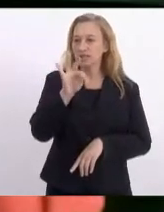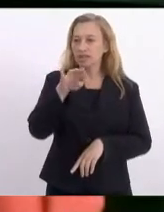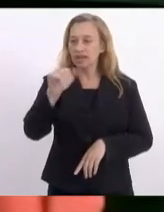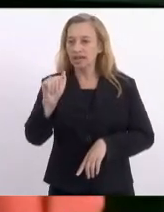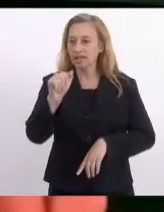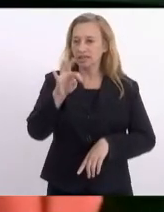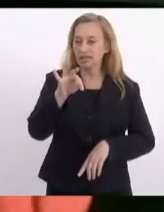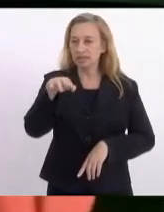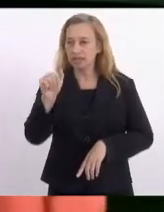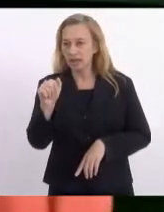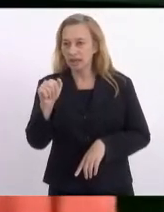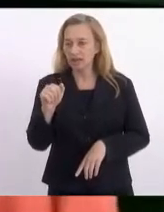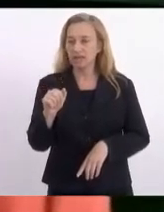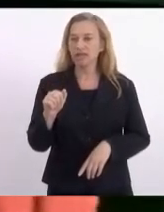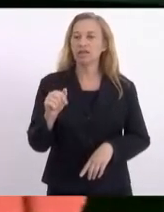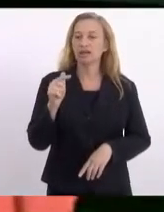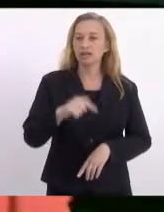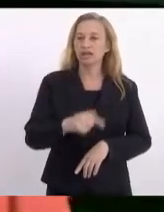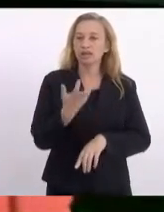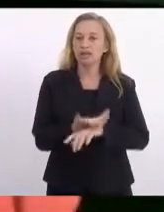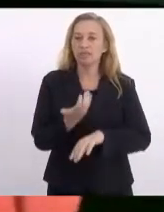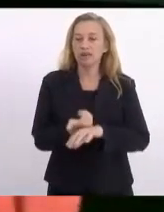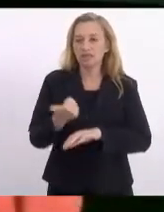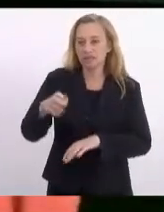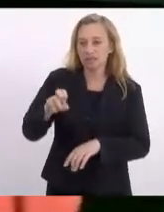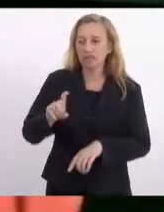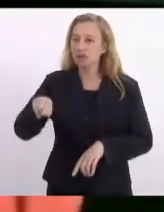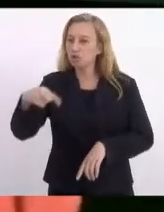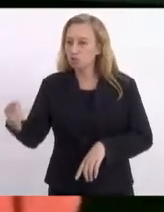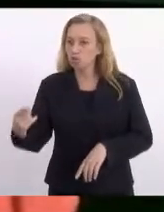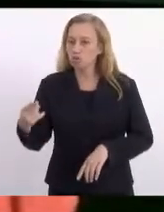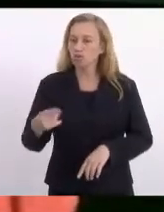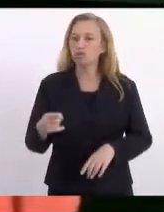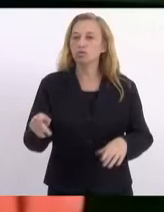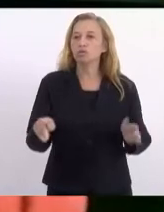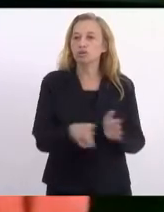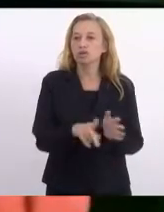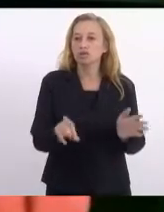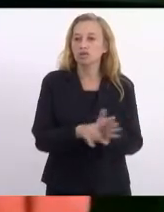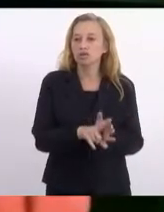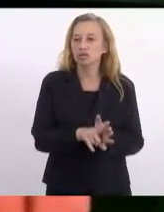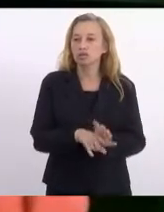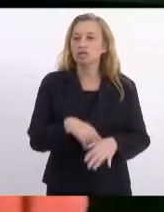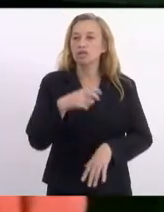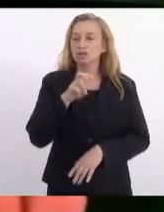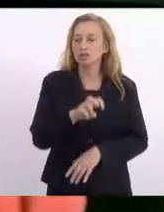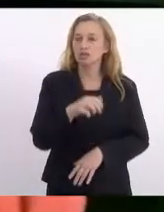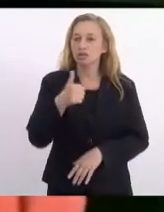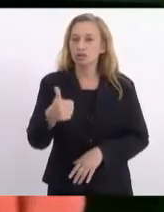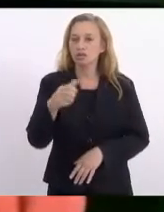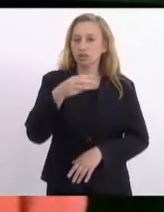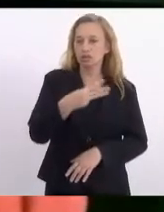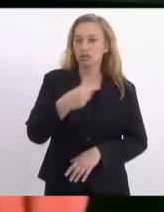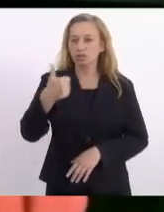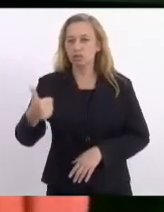multicultural aqui da Praça 15, e um outro projeto de lei, o 5131